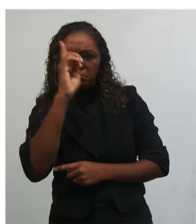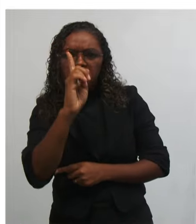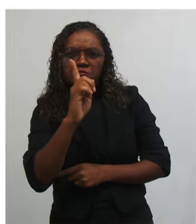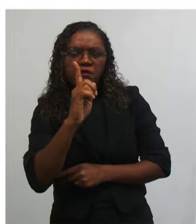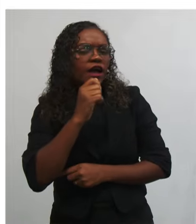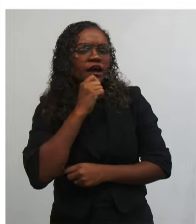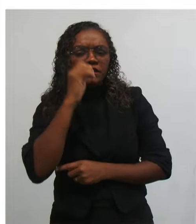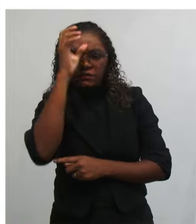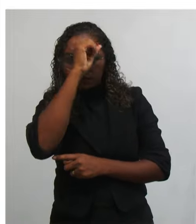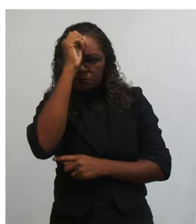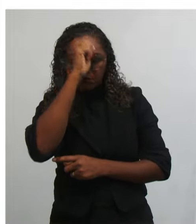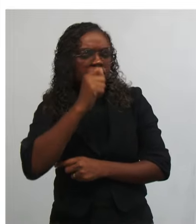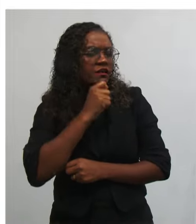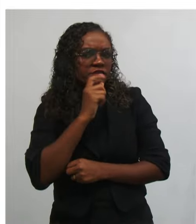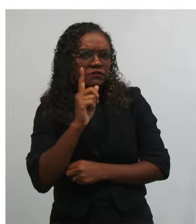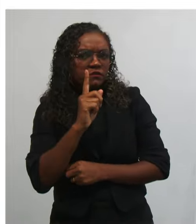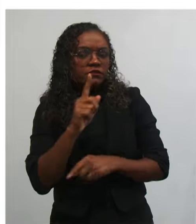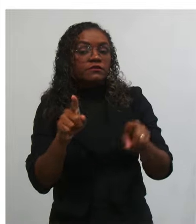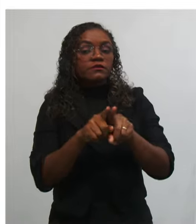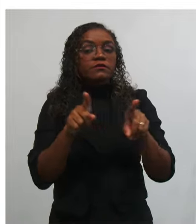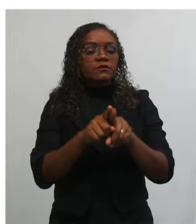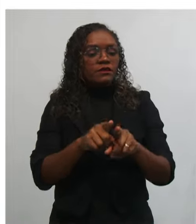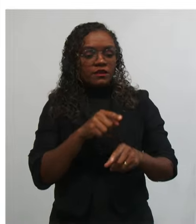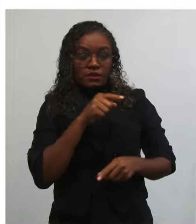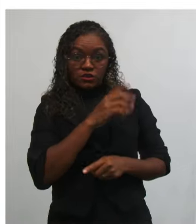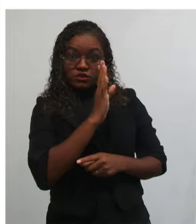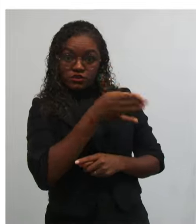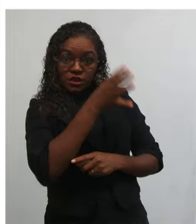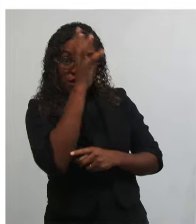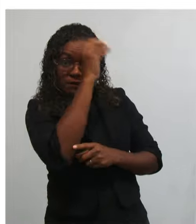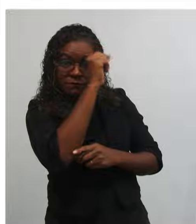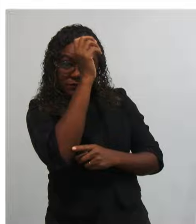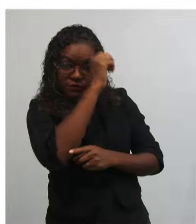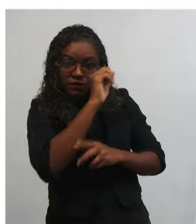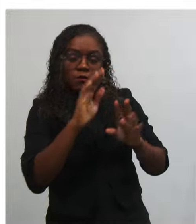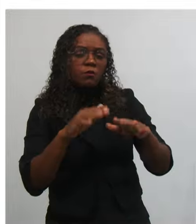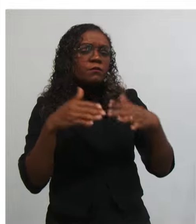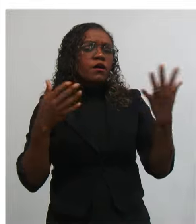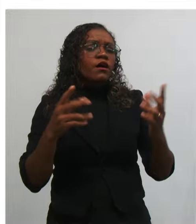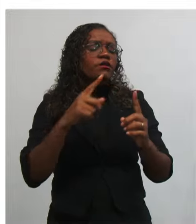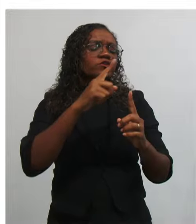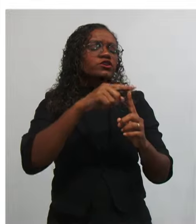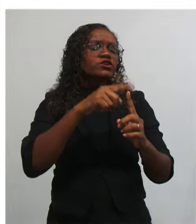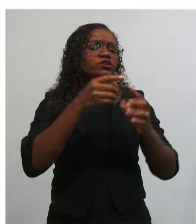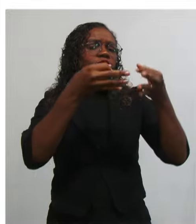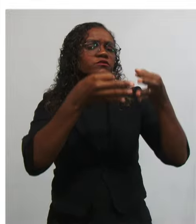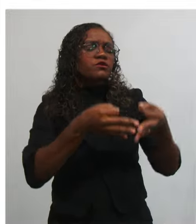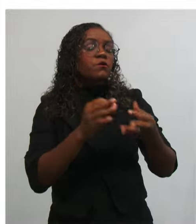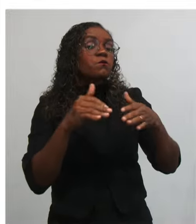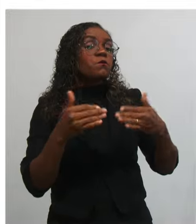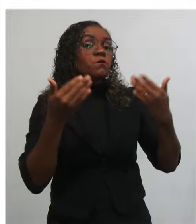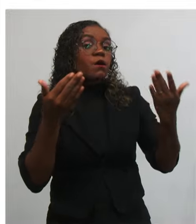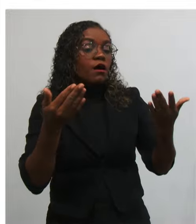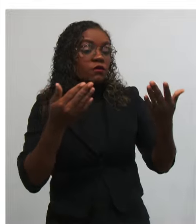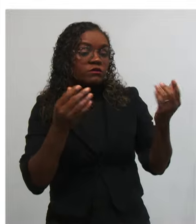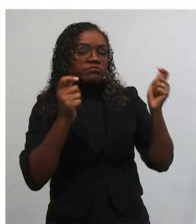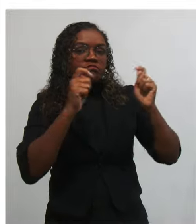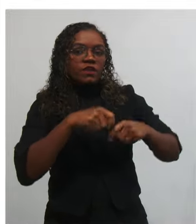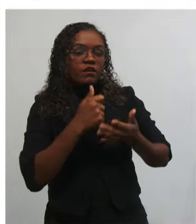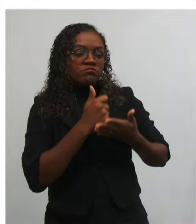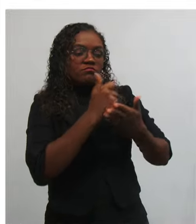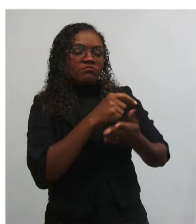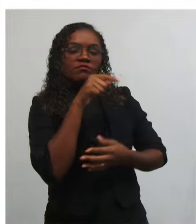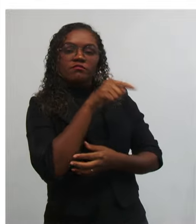ele aprendeu se ele aprendeu existiu uma forma que nós utilizamos e que foi eficiente para